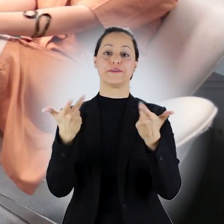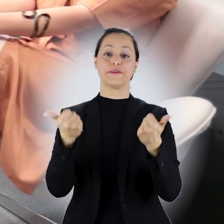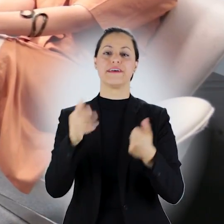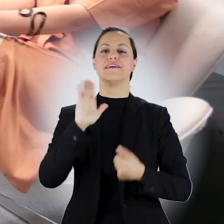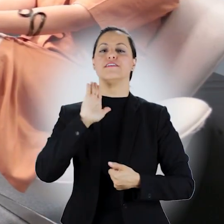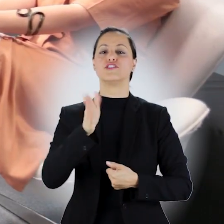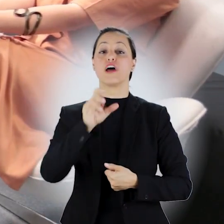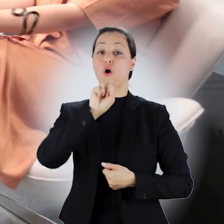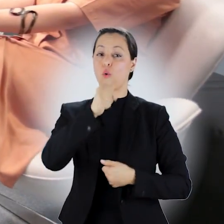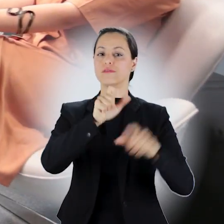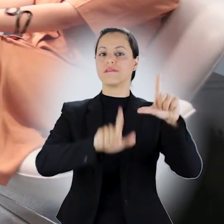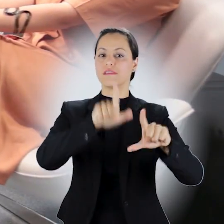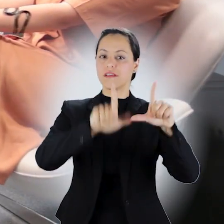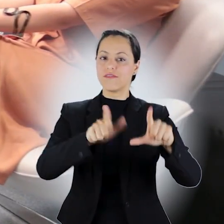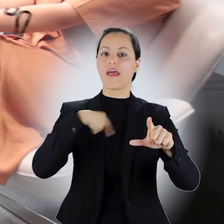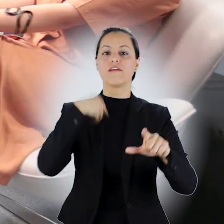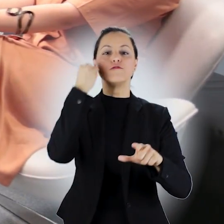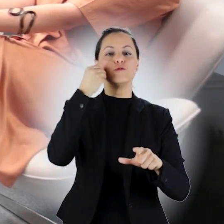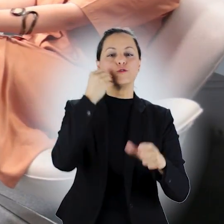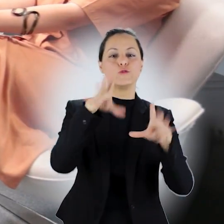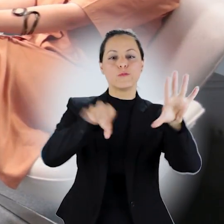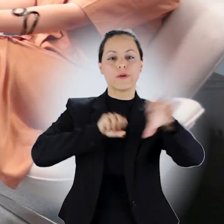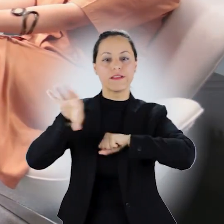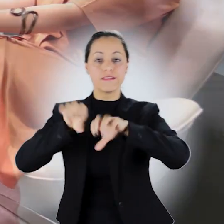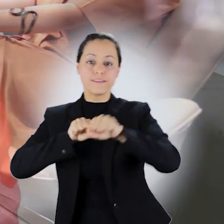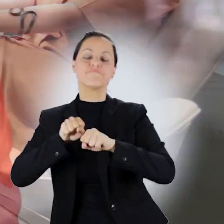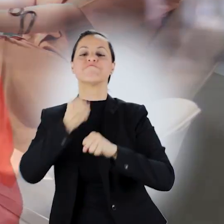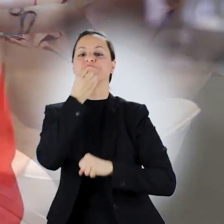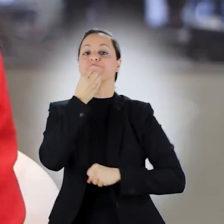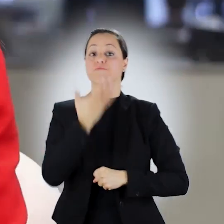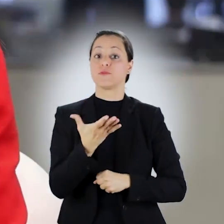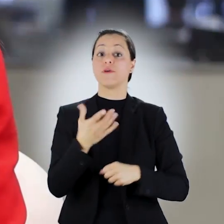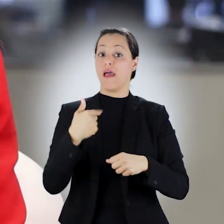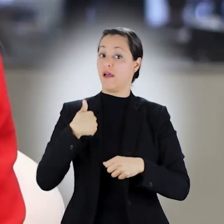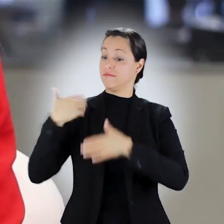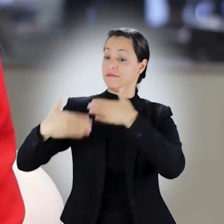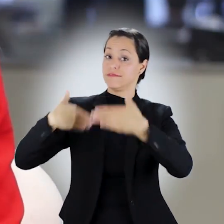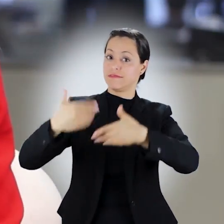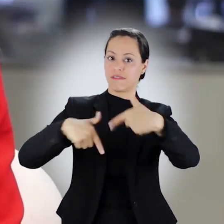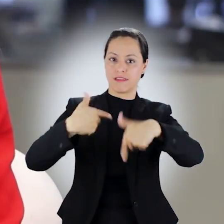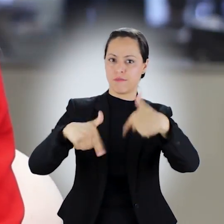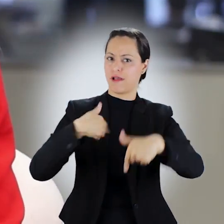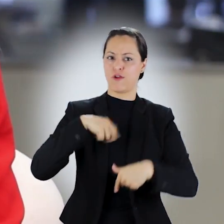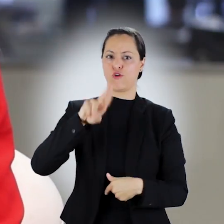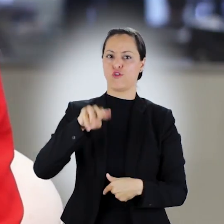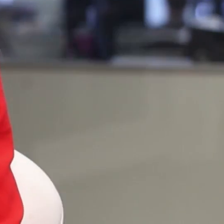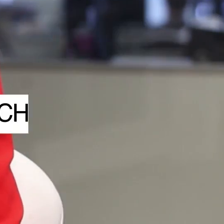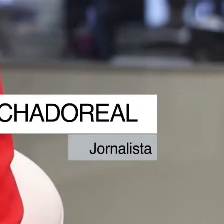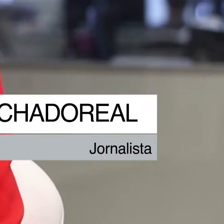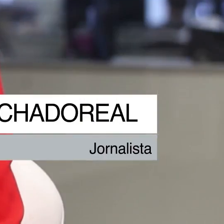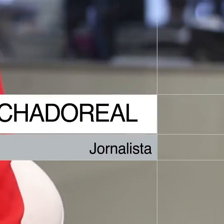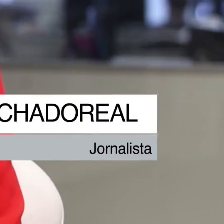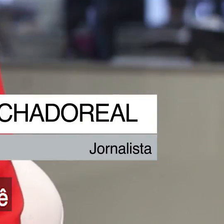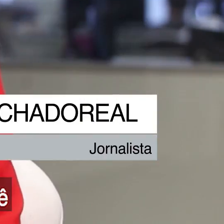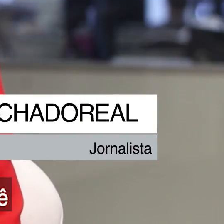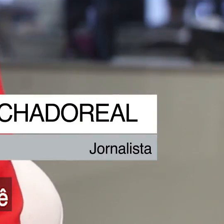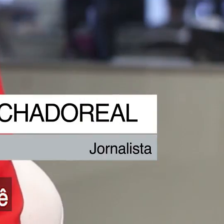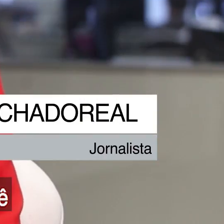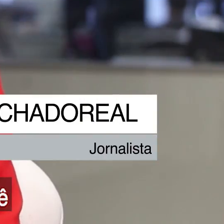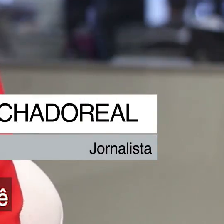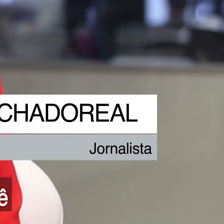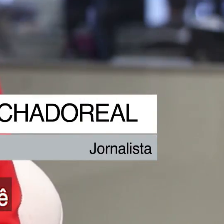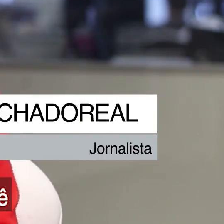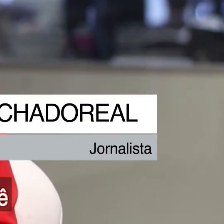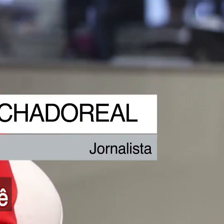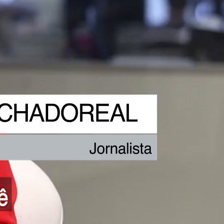8 emissoras que também foram muito produtivas, porque na minha carreira eu nunca disse não para as minhas oportunidades, né? E